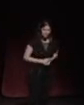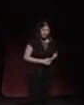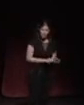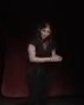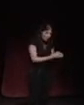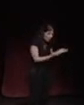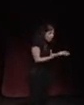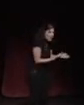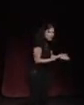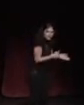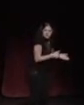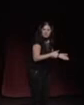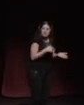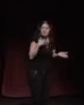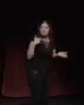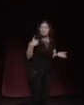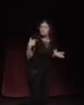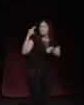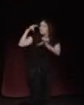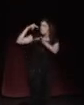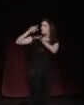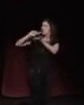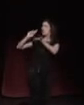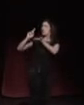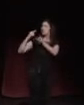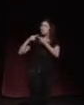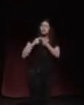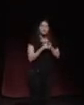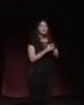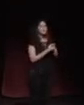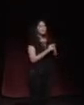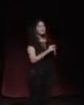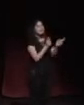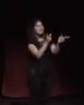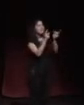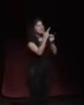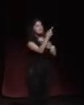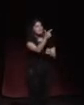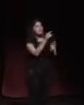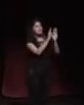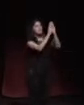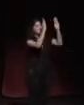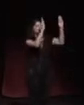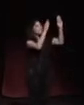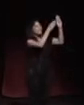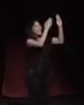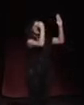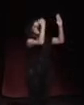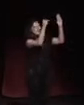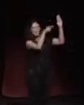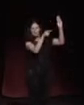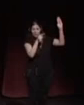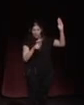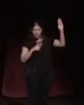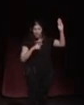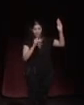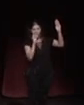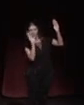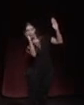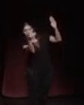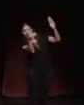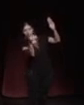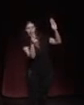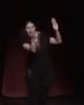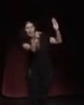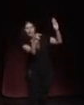nunca iriam ler, porque não é apenas o que está nas prateleiras das livrarias na primeira parte, ou entre a canção e o livro tem uma relação